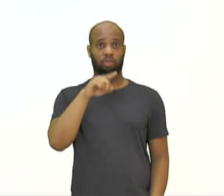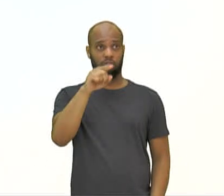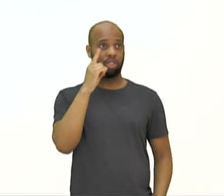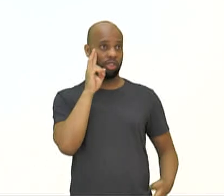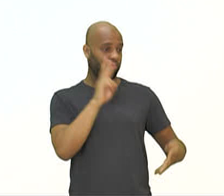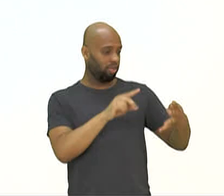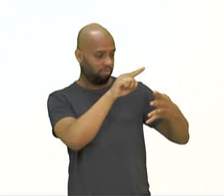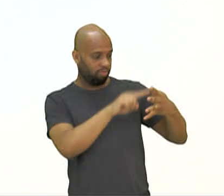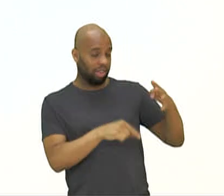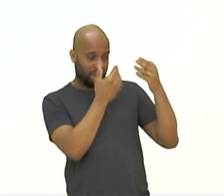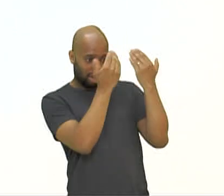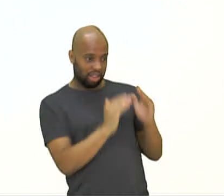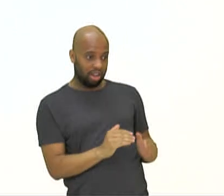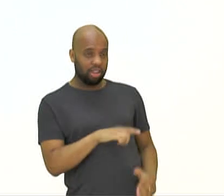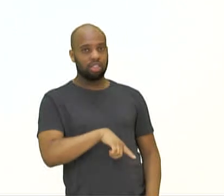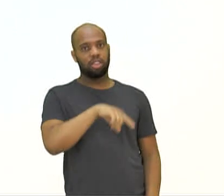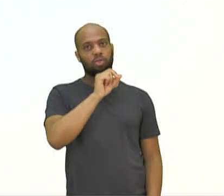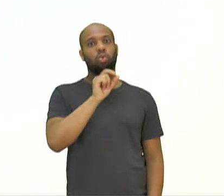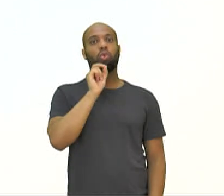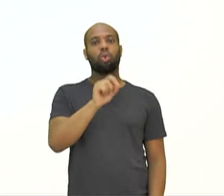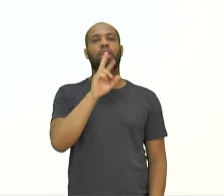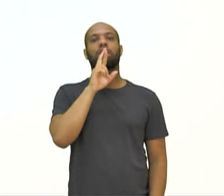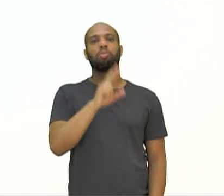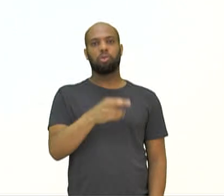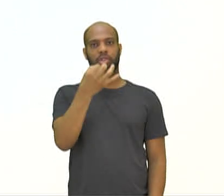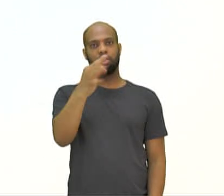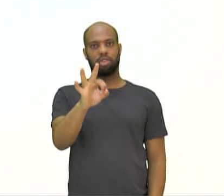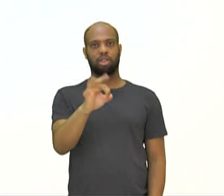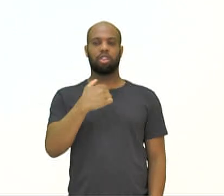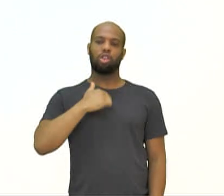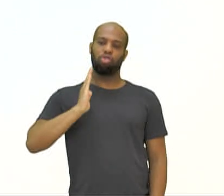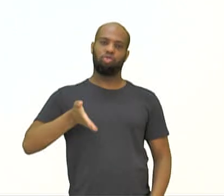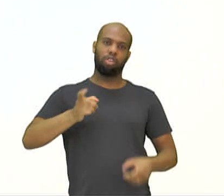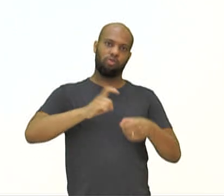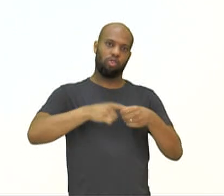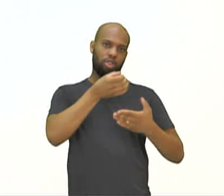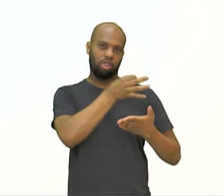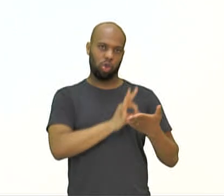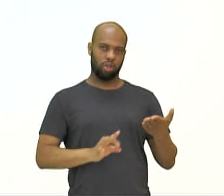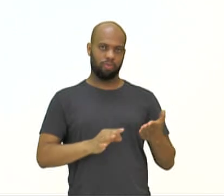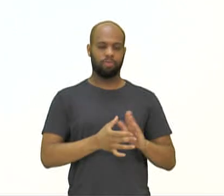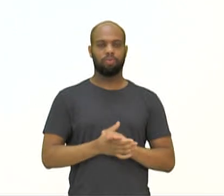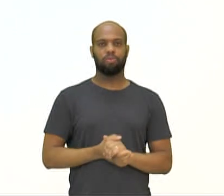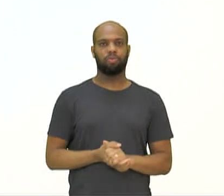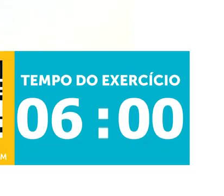você analisar as sentenças e ver qual é a correta. E a gente já volta com a correção.